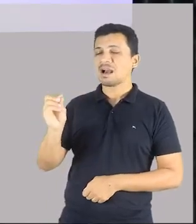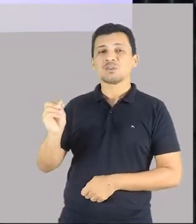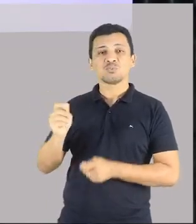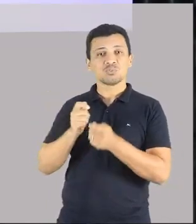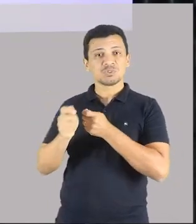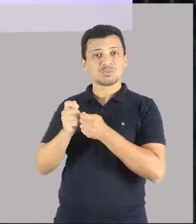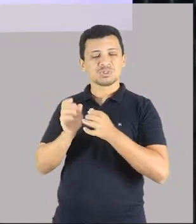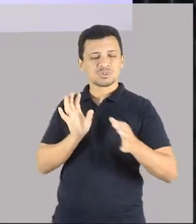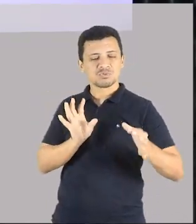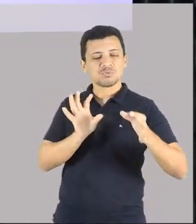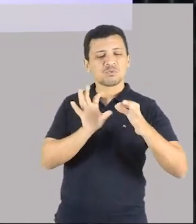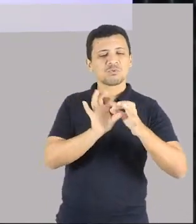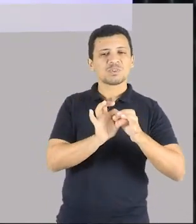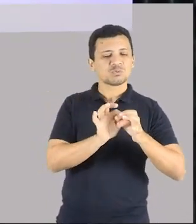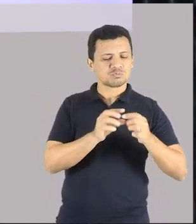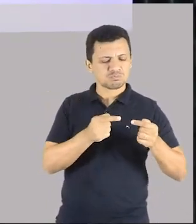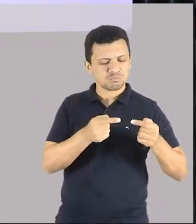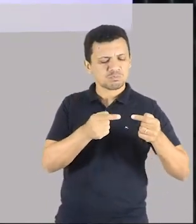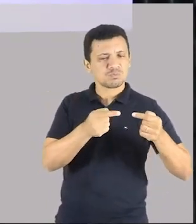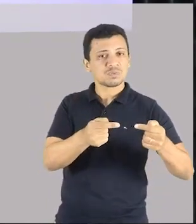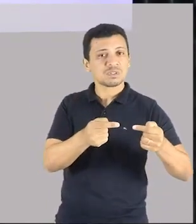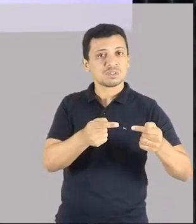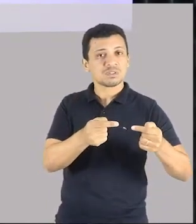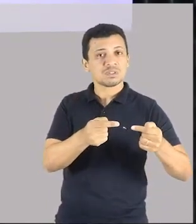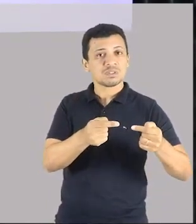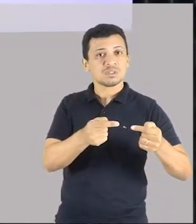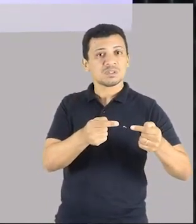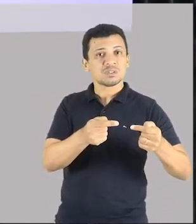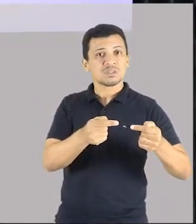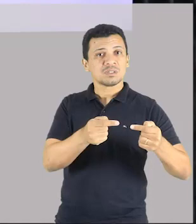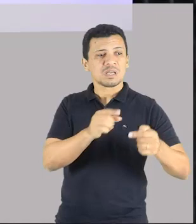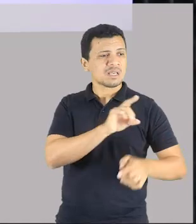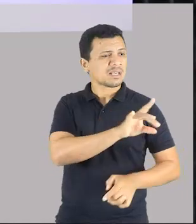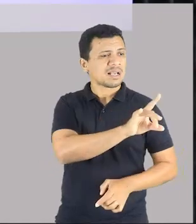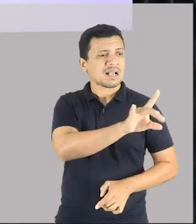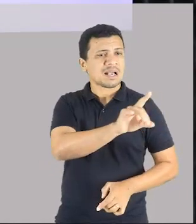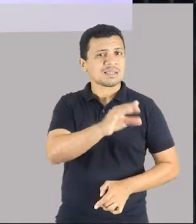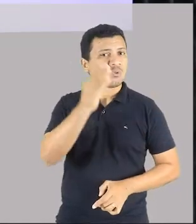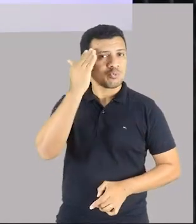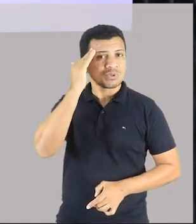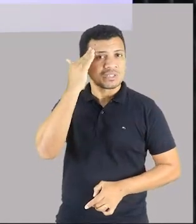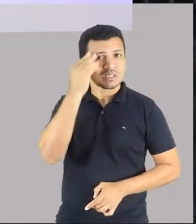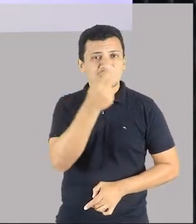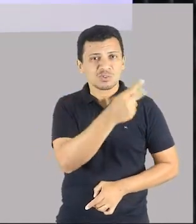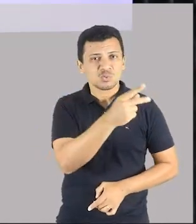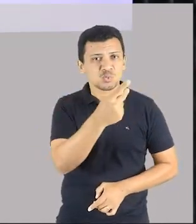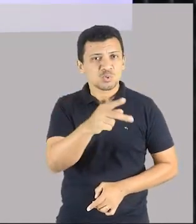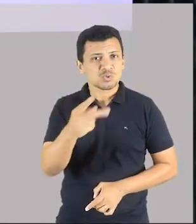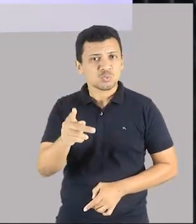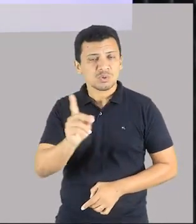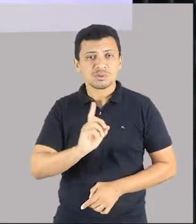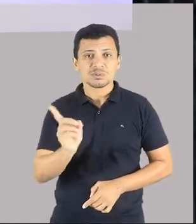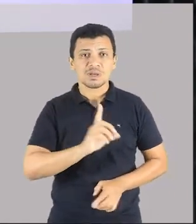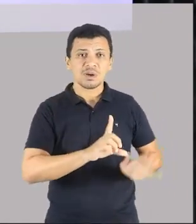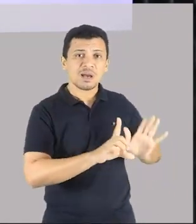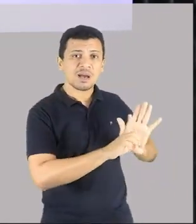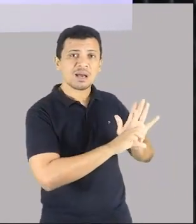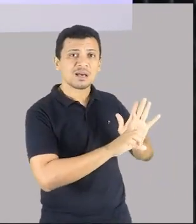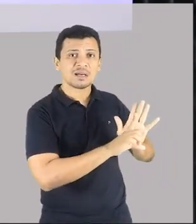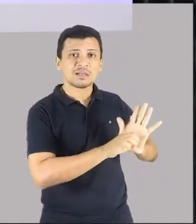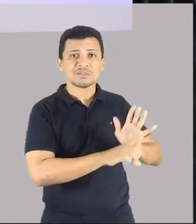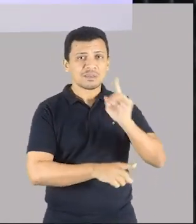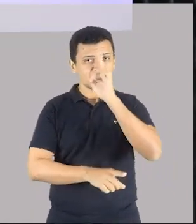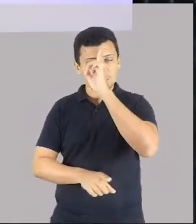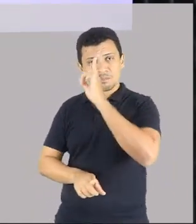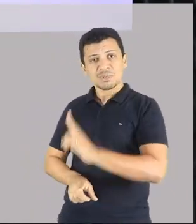eu estou dizendo que não há margem de interpretação. A lei determina que o administrador faça